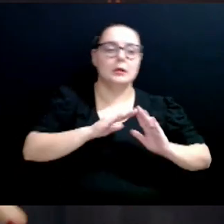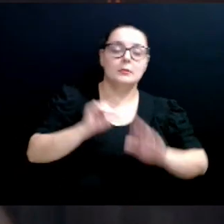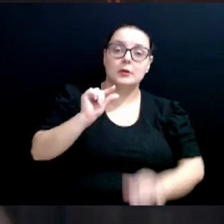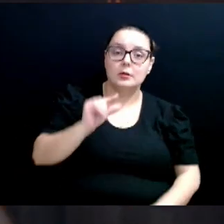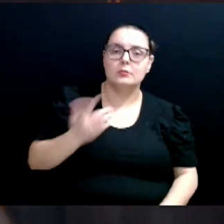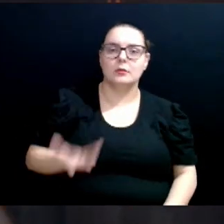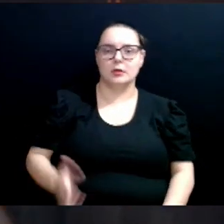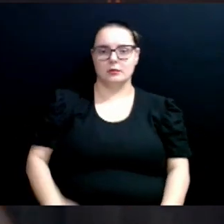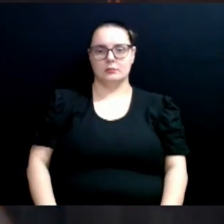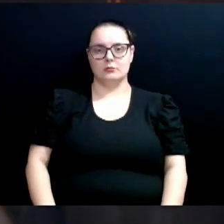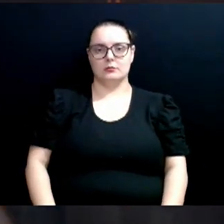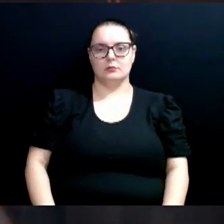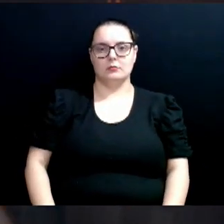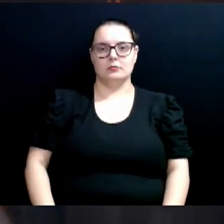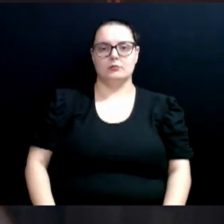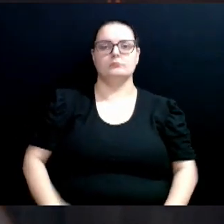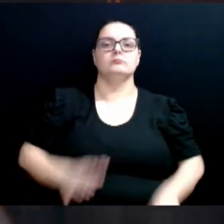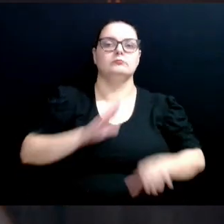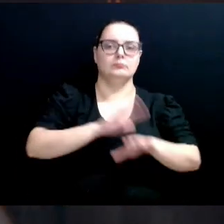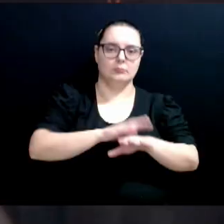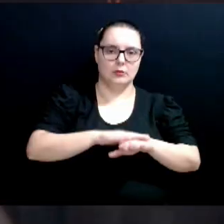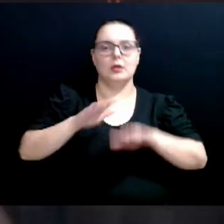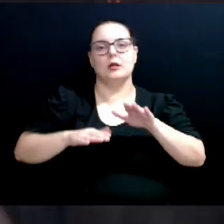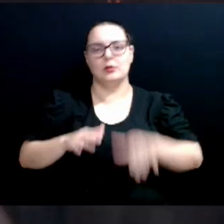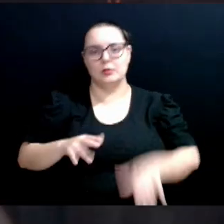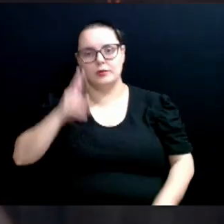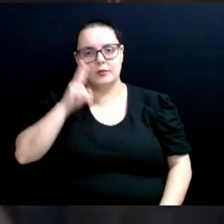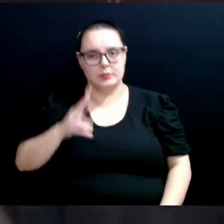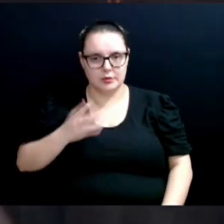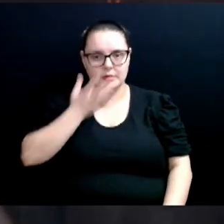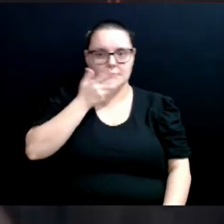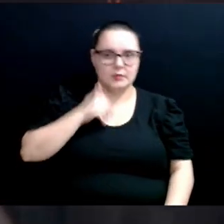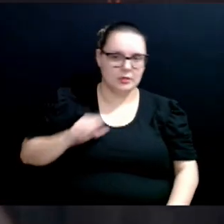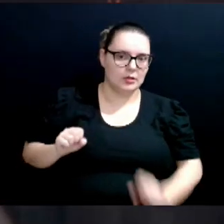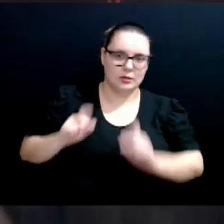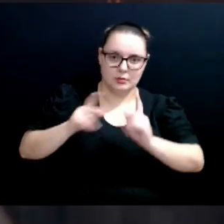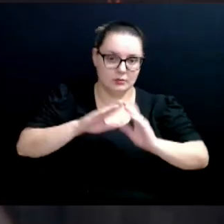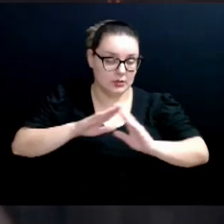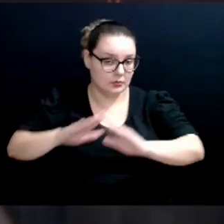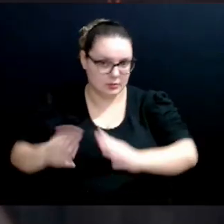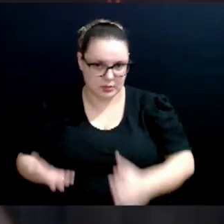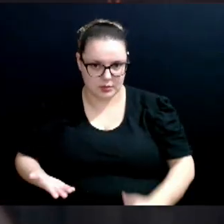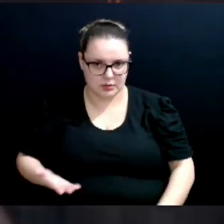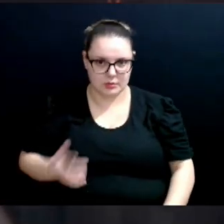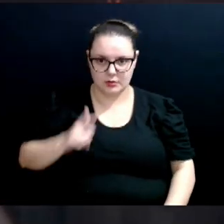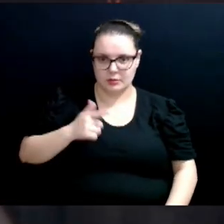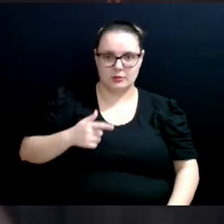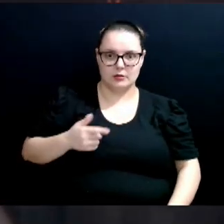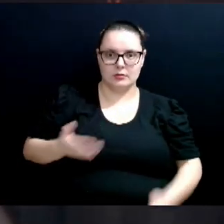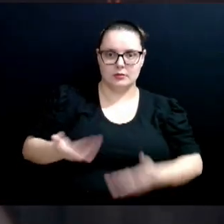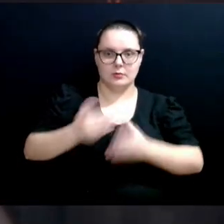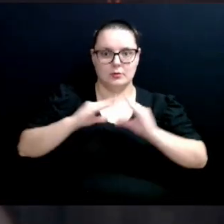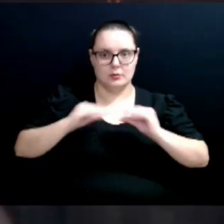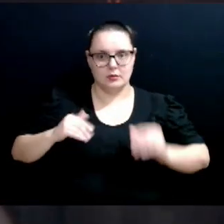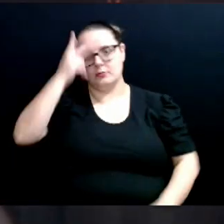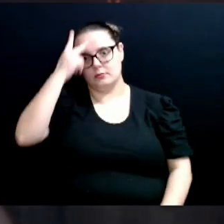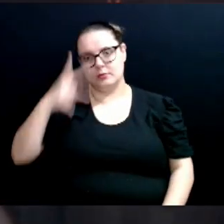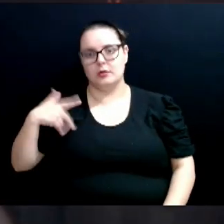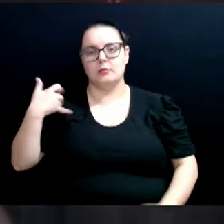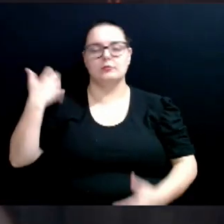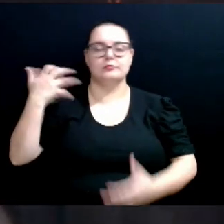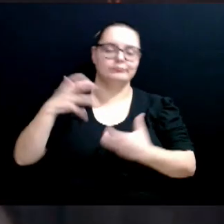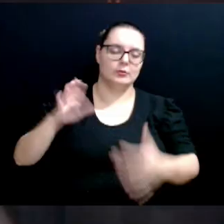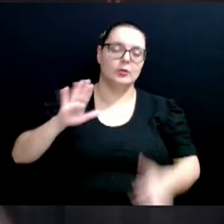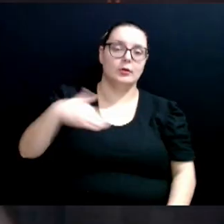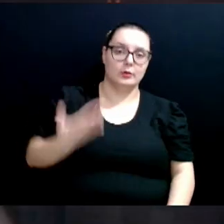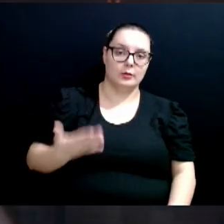esses funcionamentos que às vezes a gente vivencia na criança, não, tudo bem emprestar, né, que a gente não tem o próprio acolhimento do adulto, faz com que quando a gente chega na vida